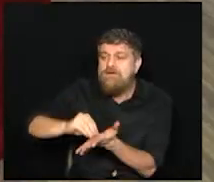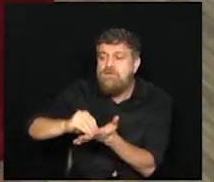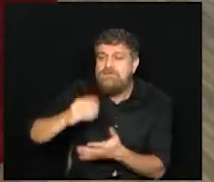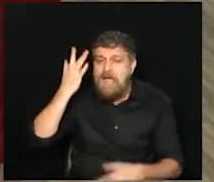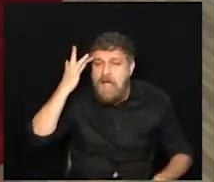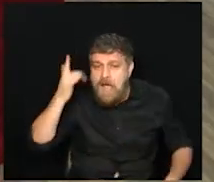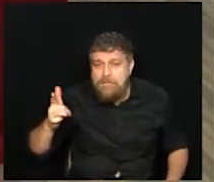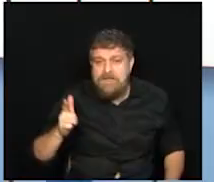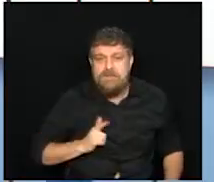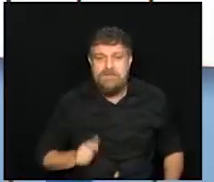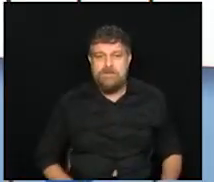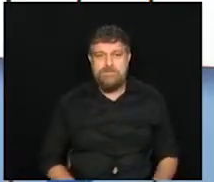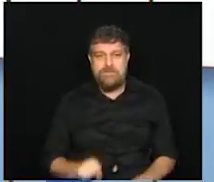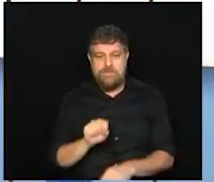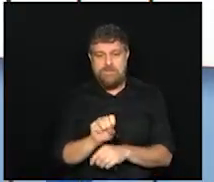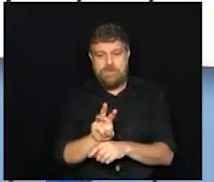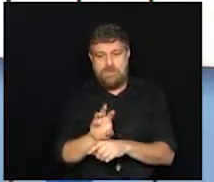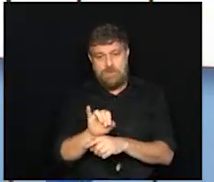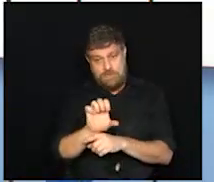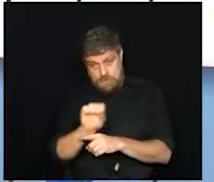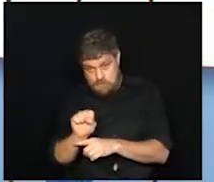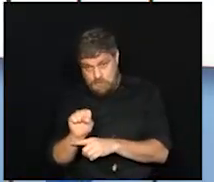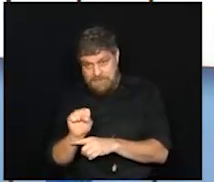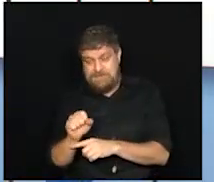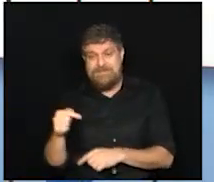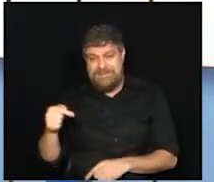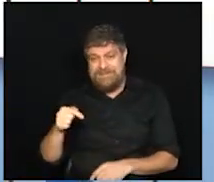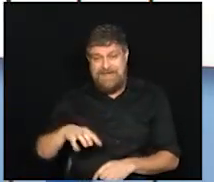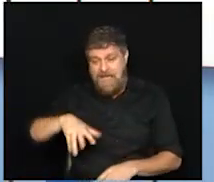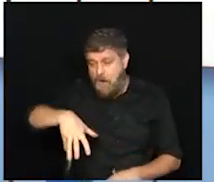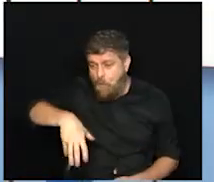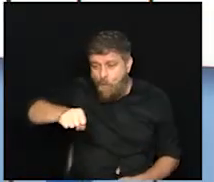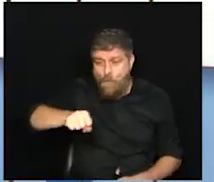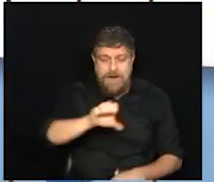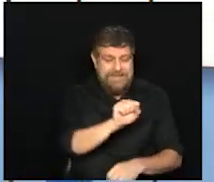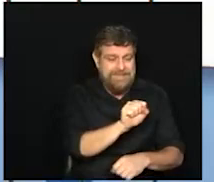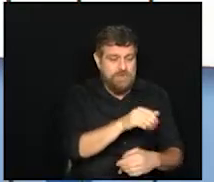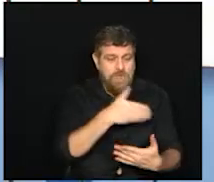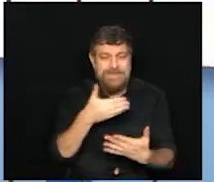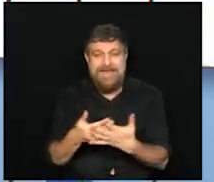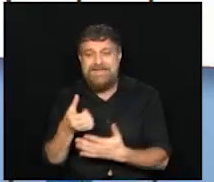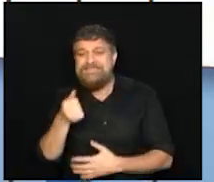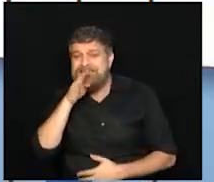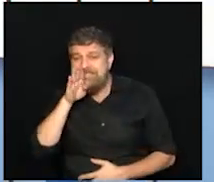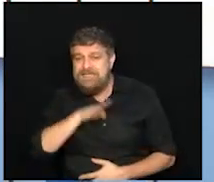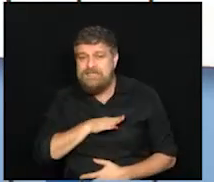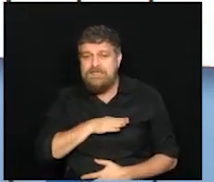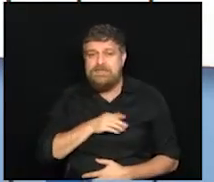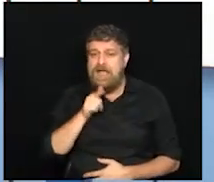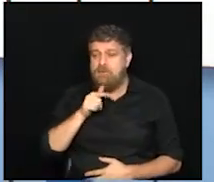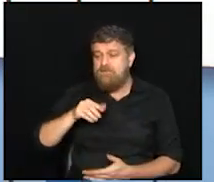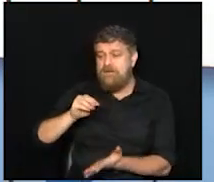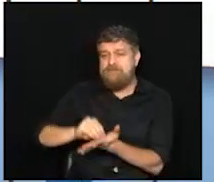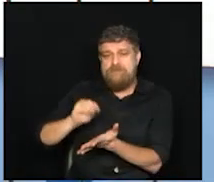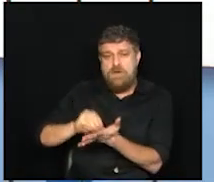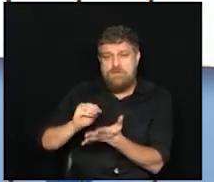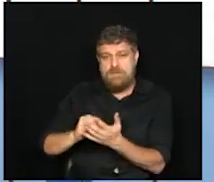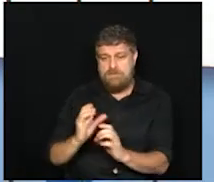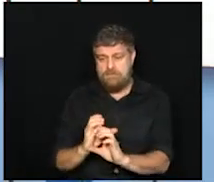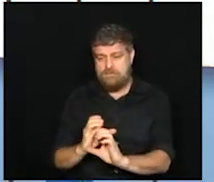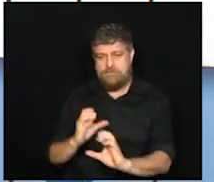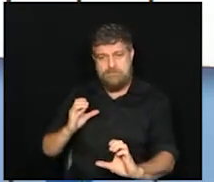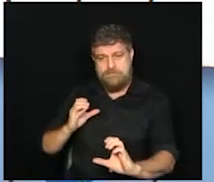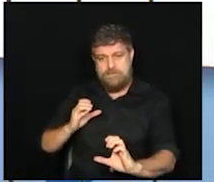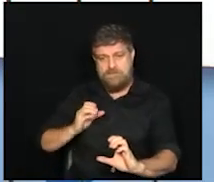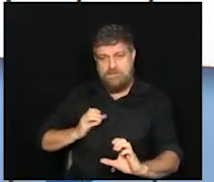o Swiss Park ficará sem água das 8 da manhã às 6 horas da tarde por conta aí de um serviço